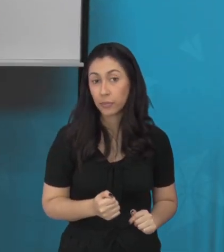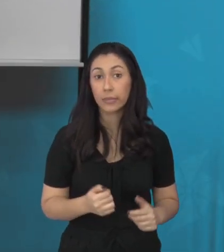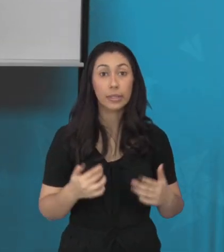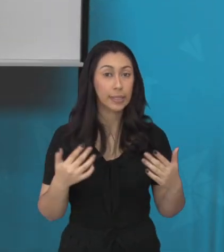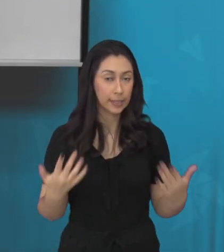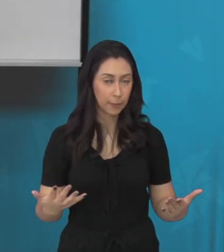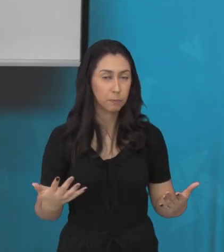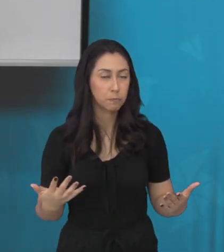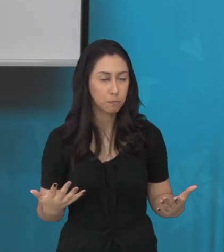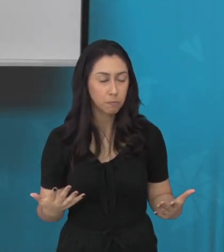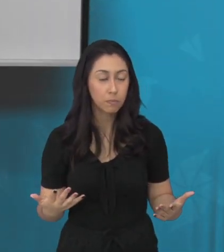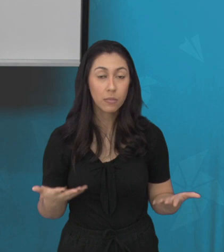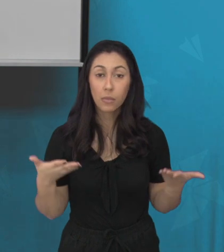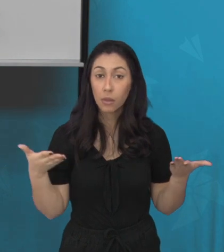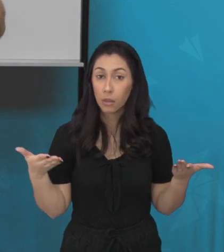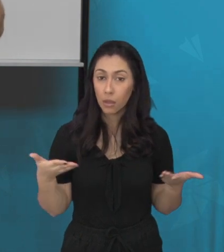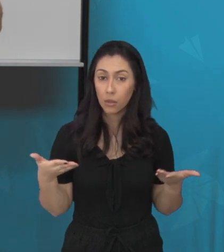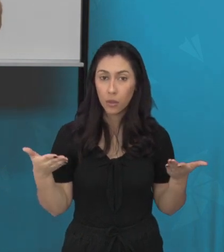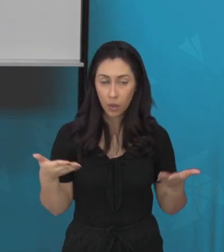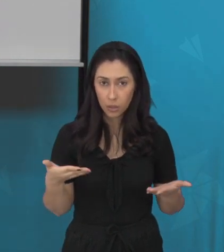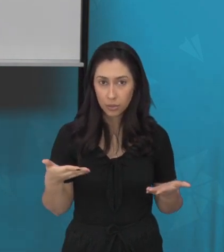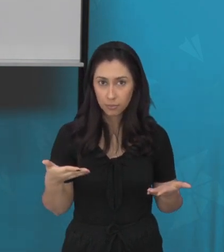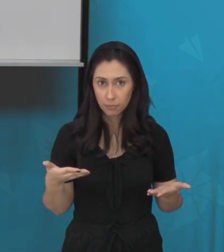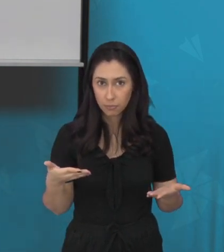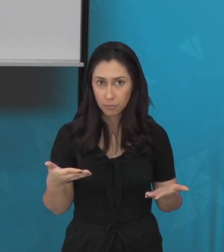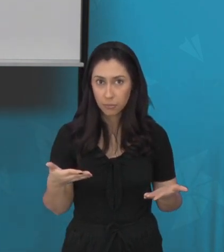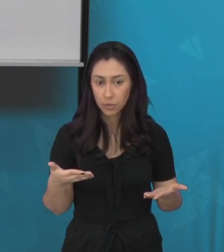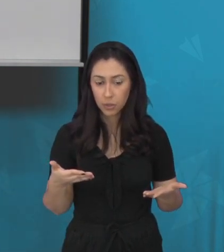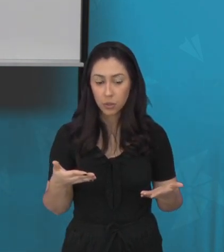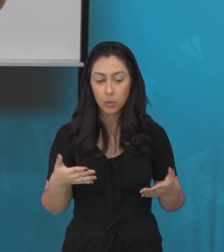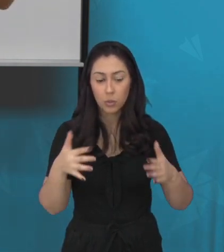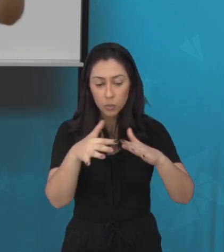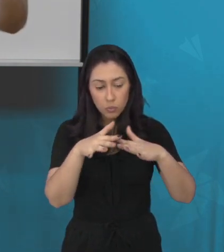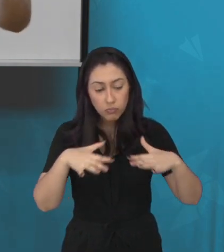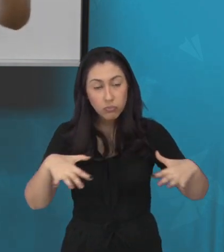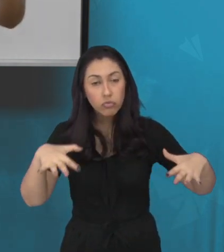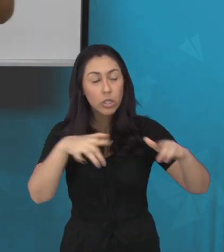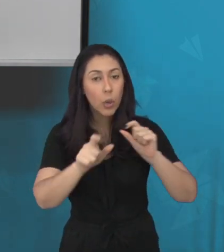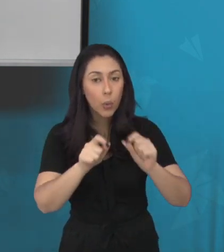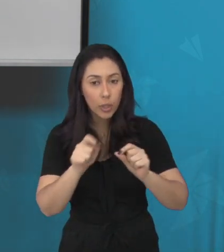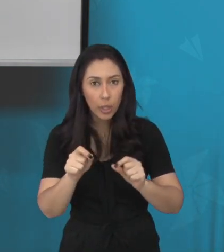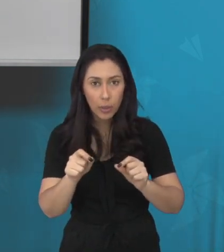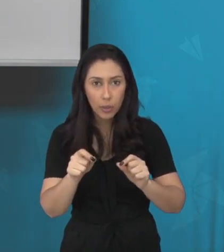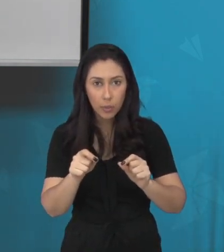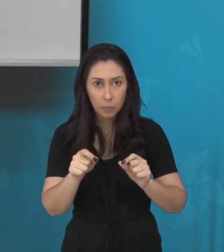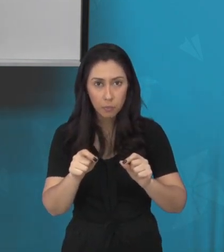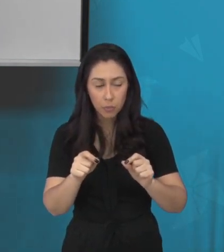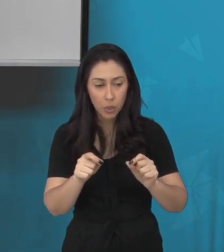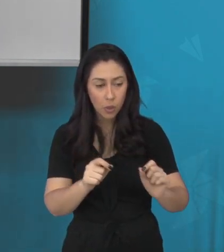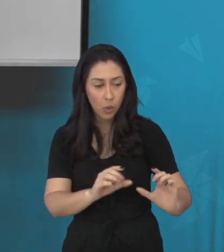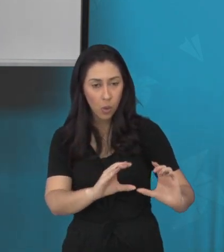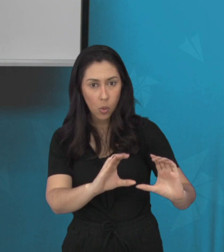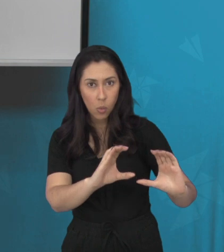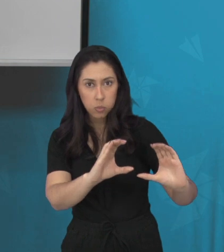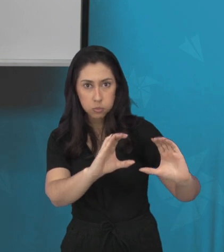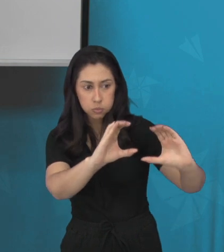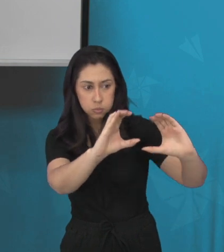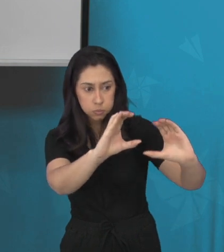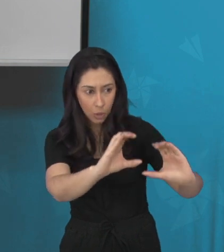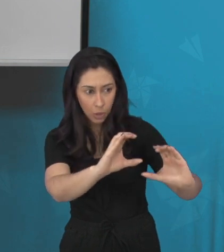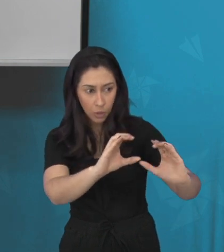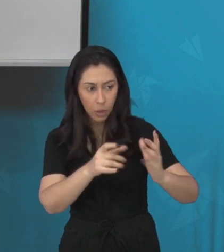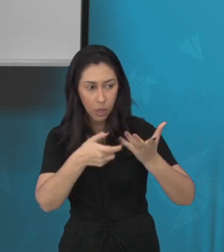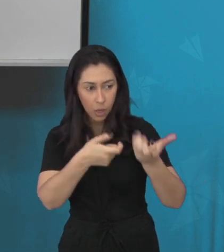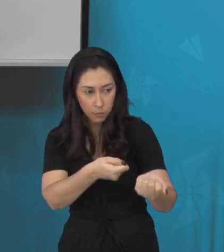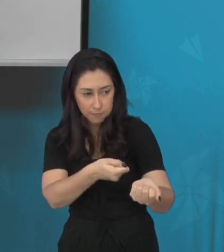Então, pessoal, vamos lá. A gente tem agora a seguinte situação física. Vamos imaginar junto. Um barbante que puxa um